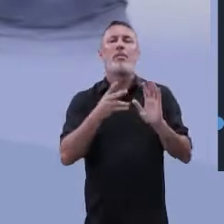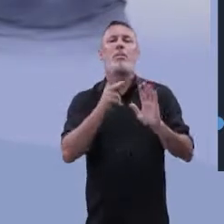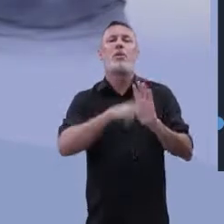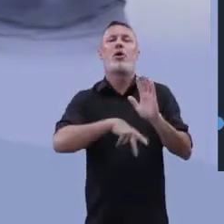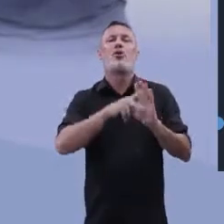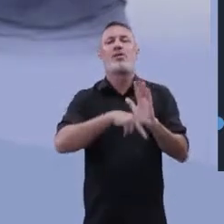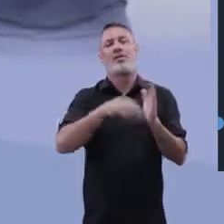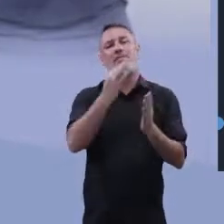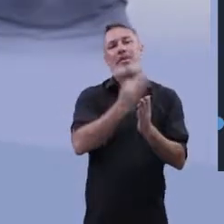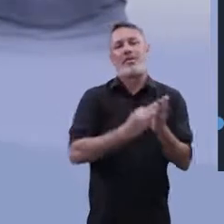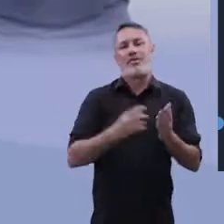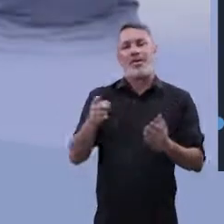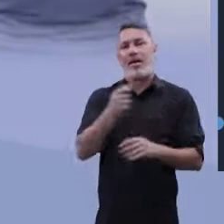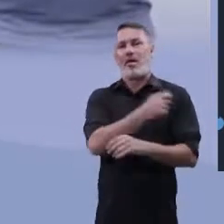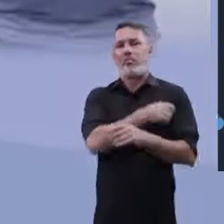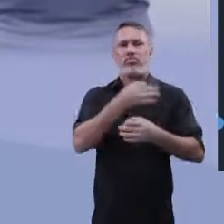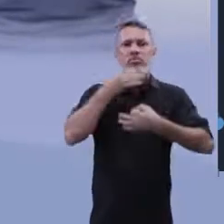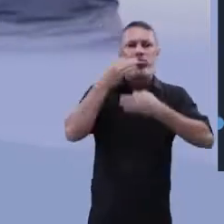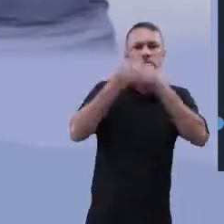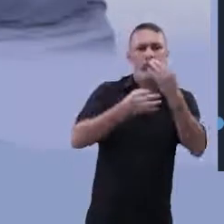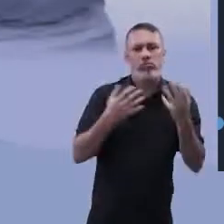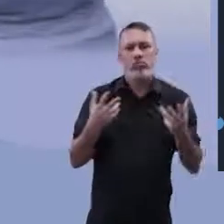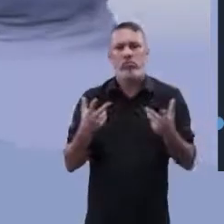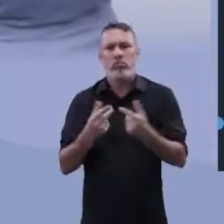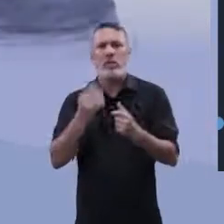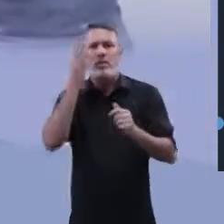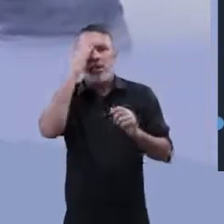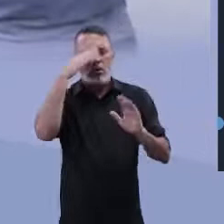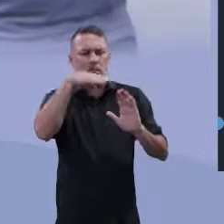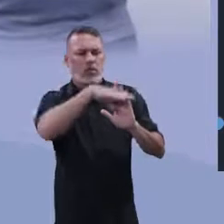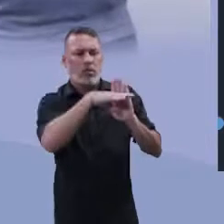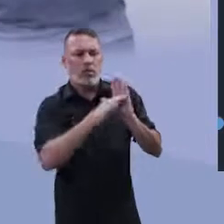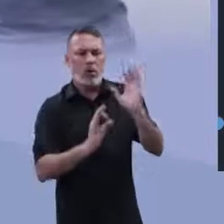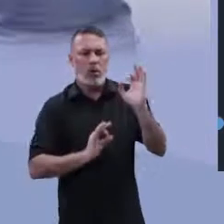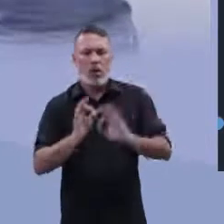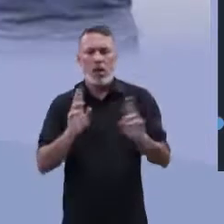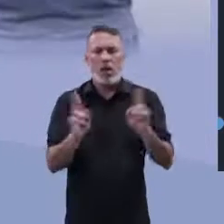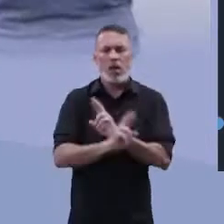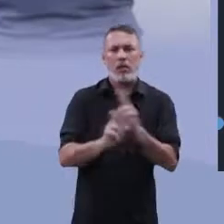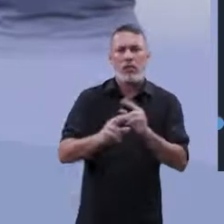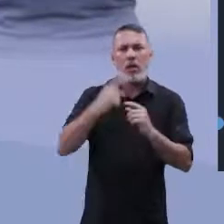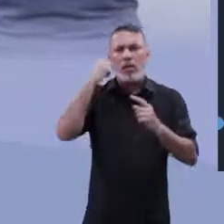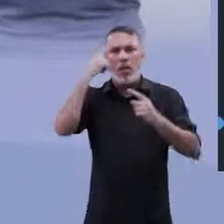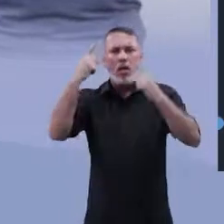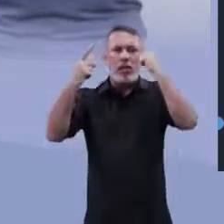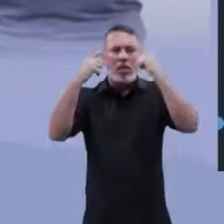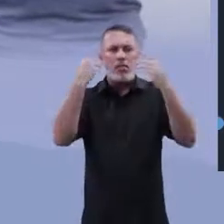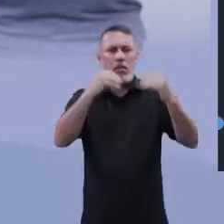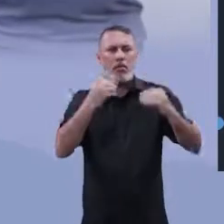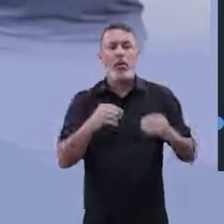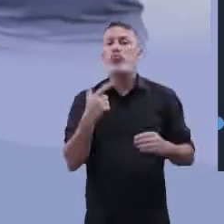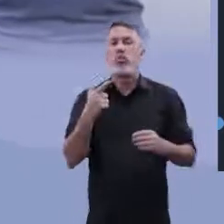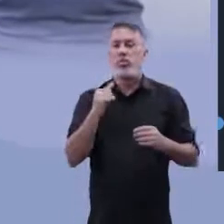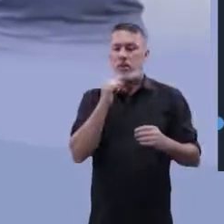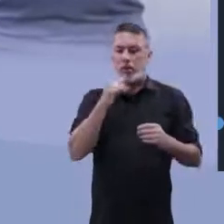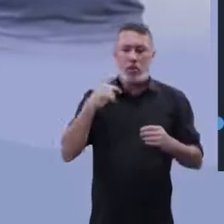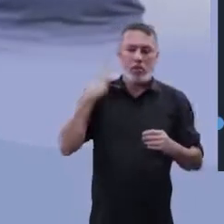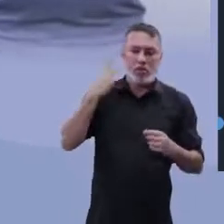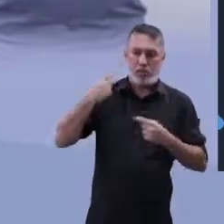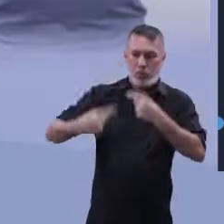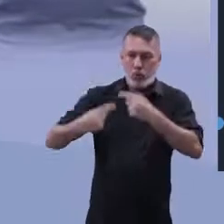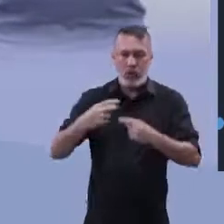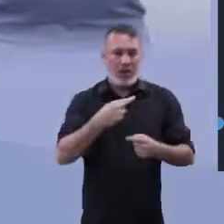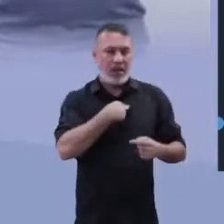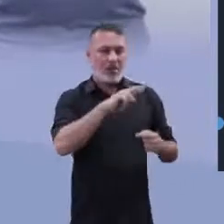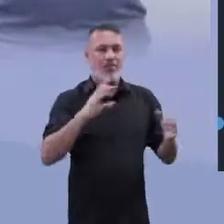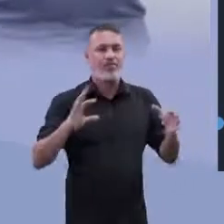um projeto de texto, os argumentos, ele conseguiu selecionar, organizar, relacionar a sua ideia de não envolver religião